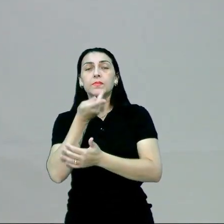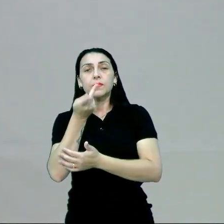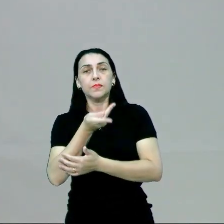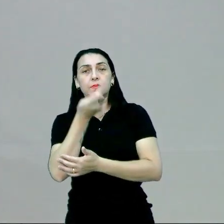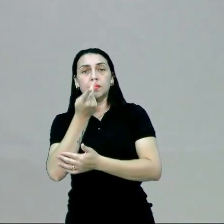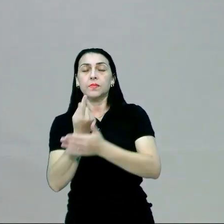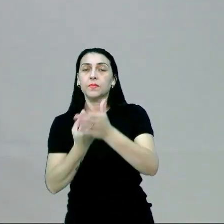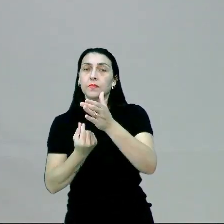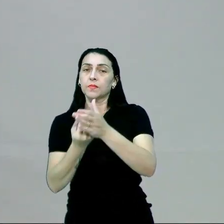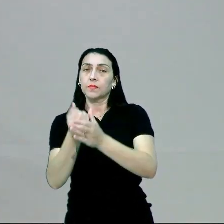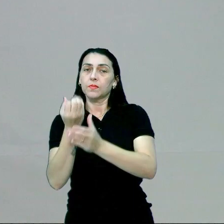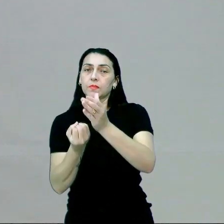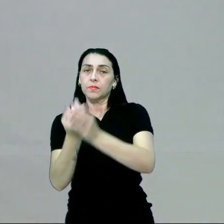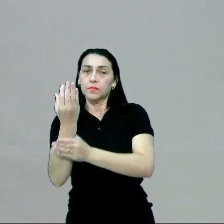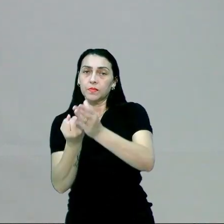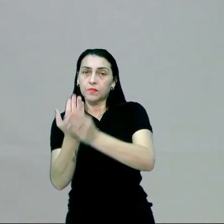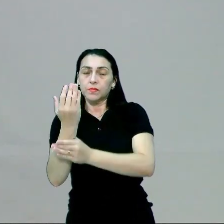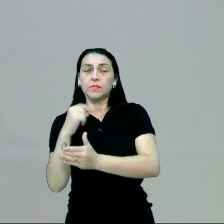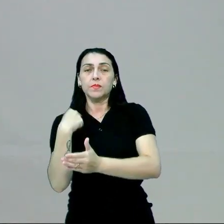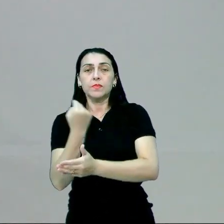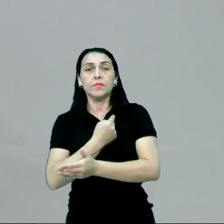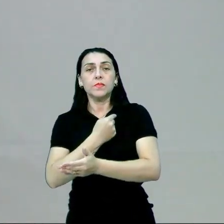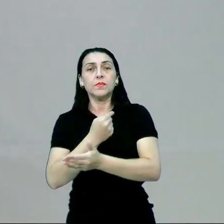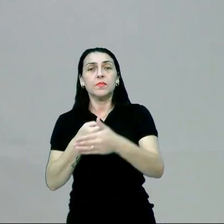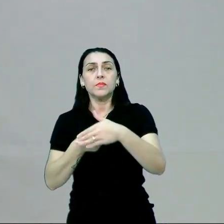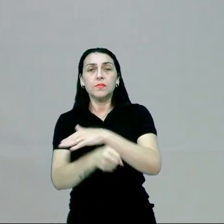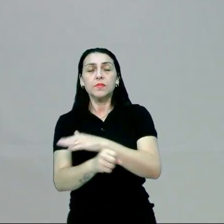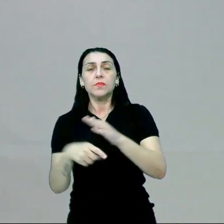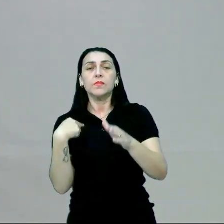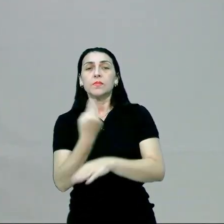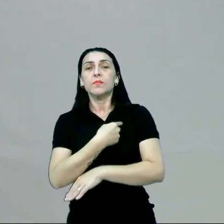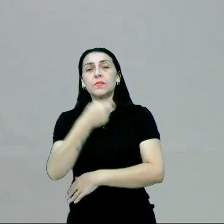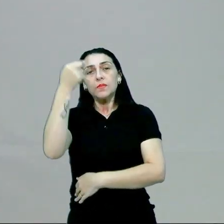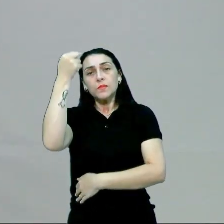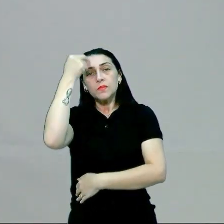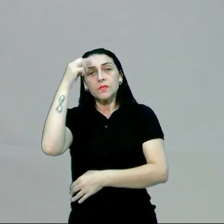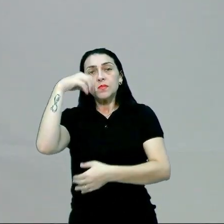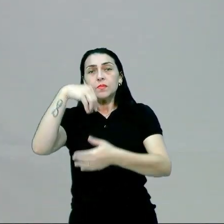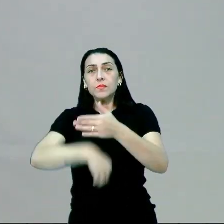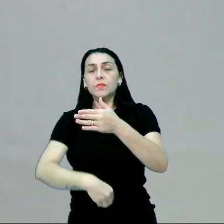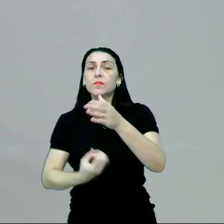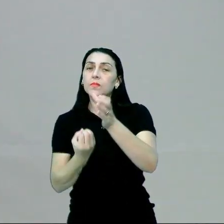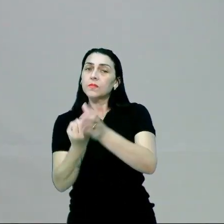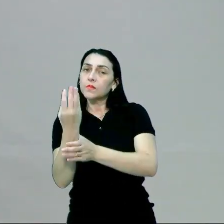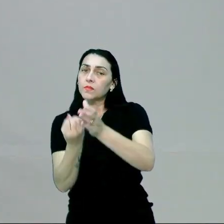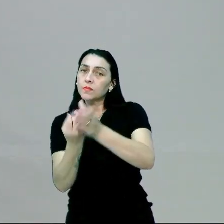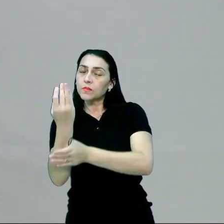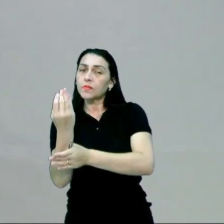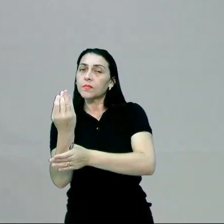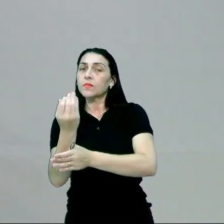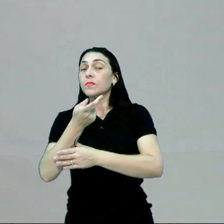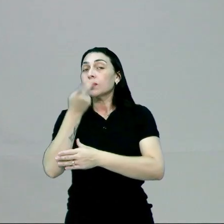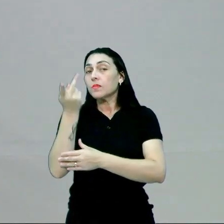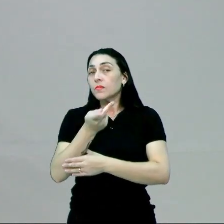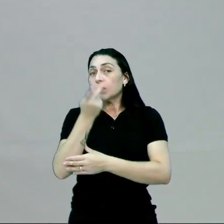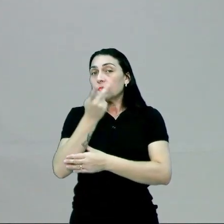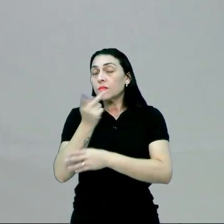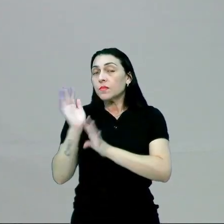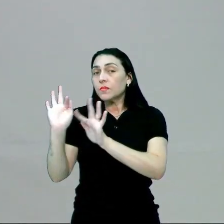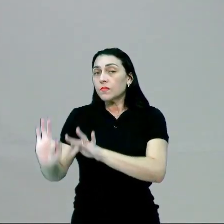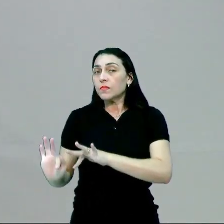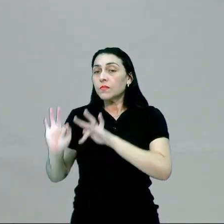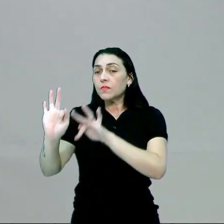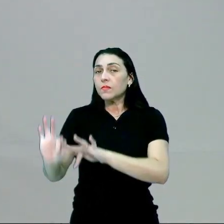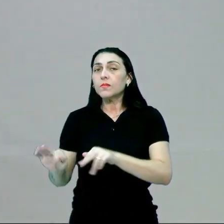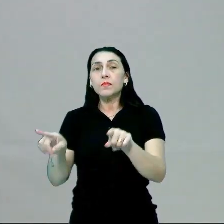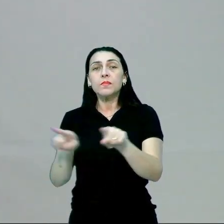falando do modo de produção capitalista, a gente vai inserir a nossa reflexão dentro desse modo de produção. Então, a gente não vai falar do feudalismo